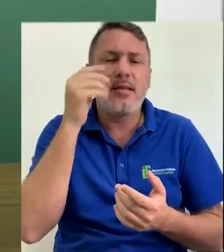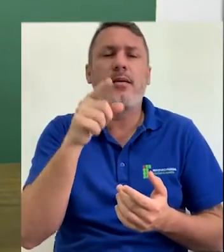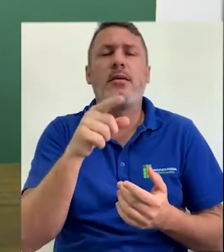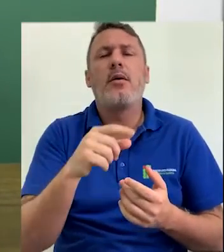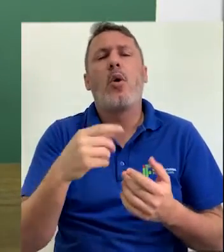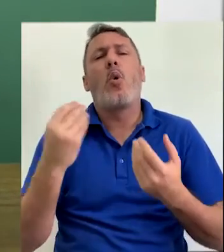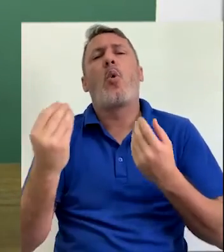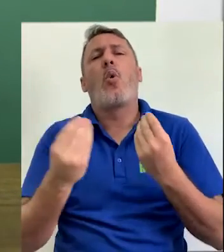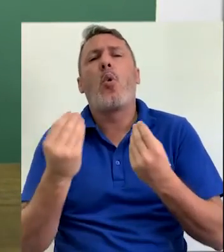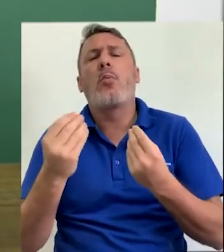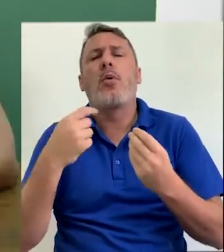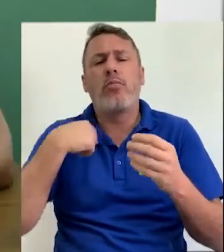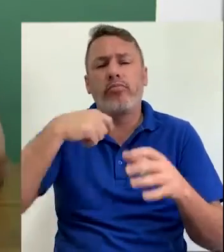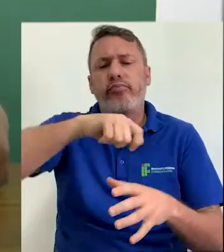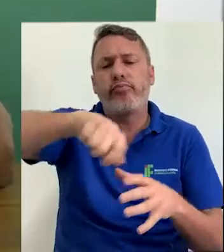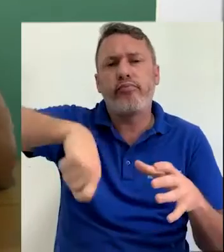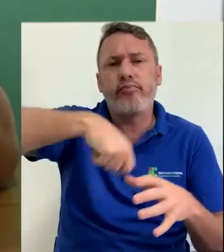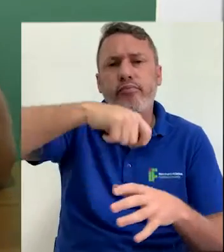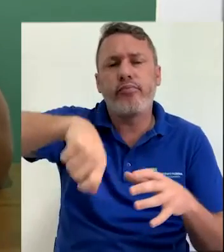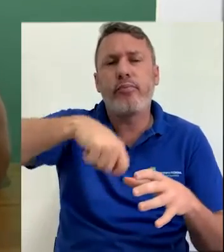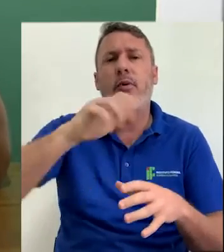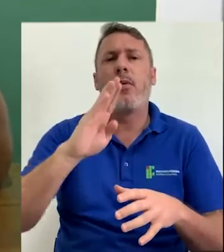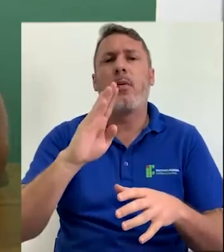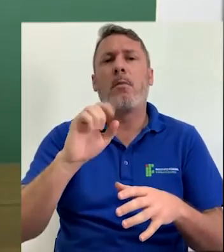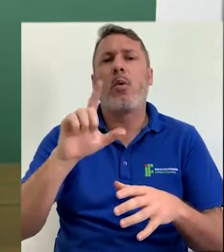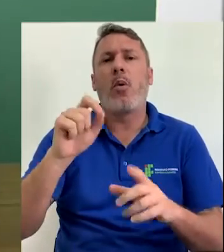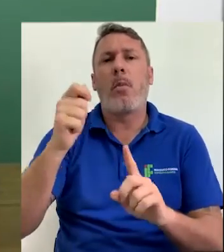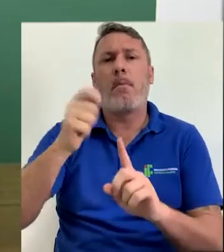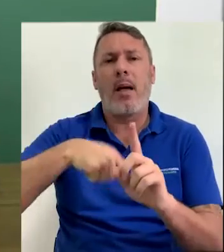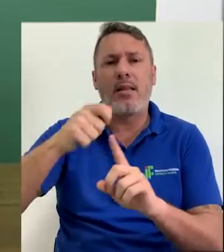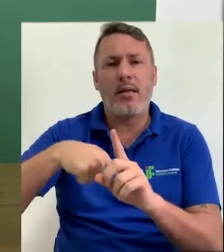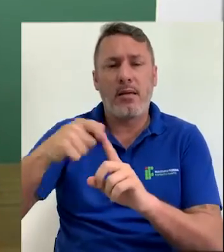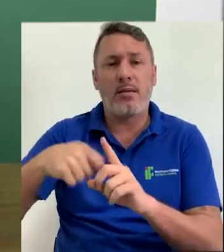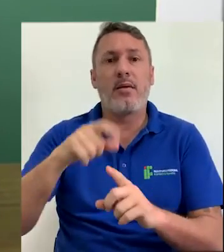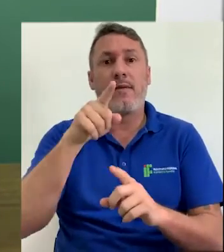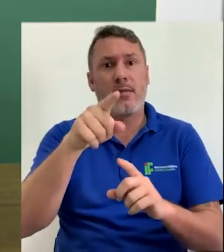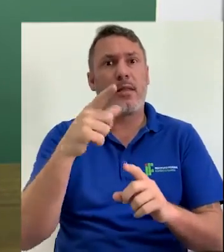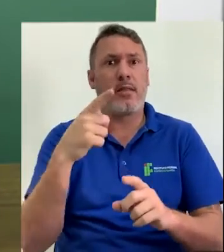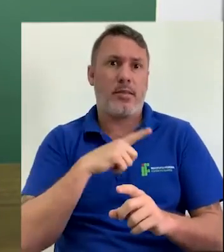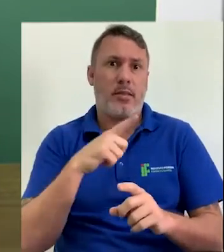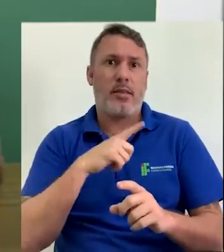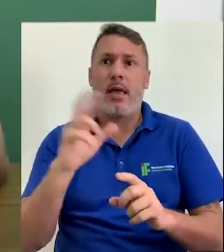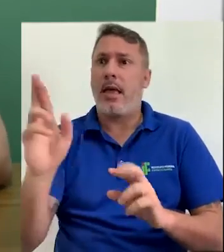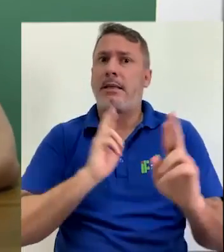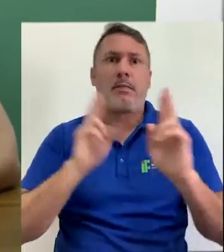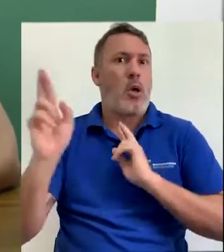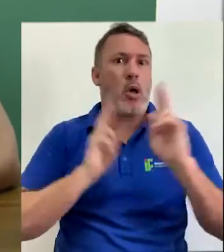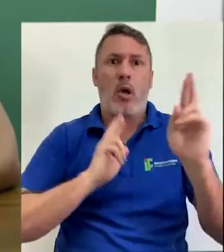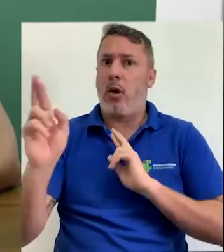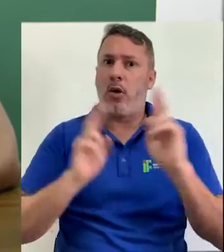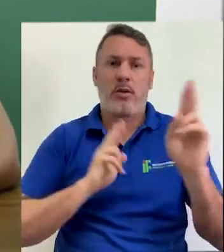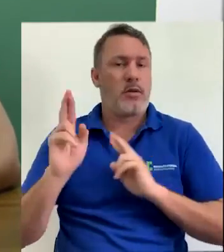bolo de banana, talvez apareça 1 milhão de resultados em meio segundo.